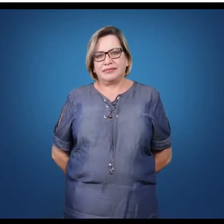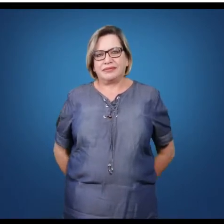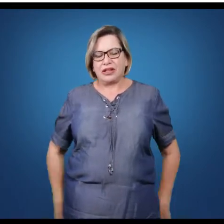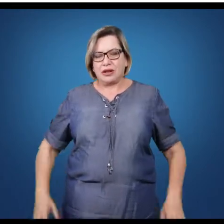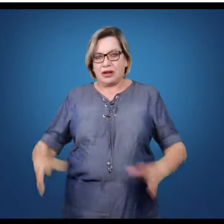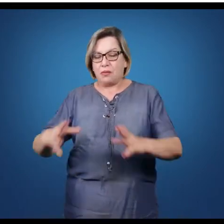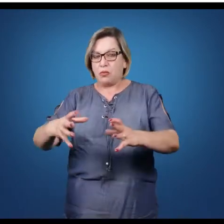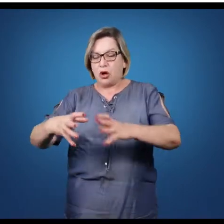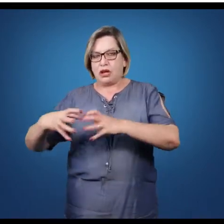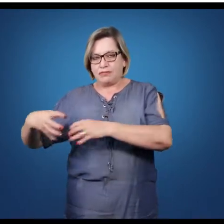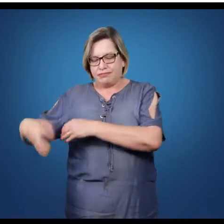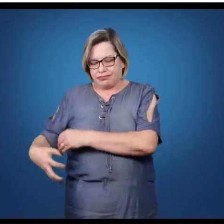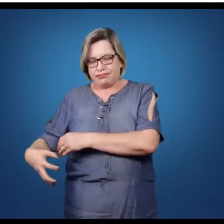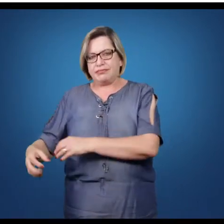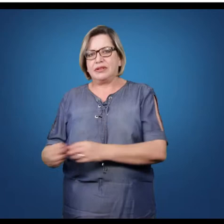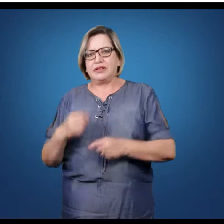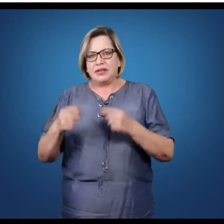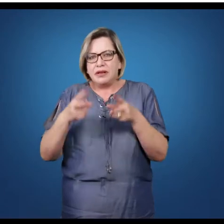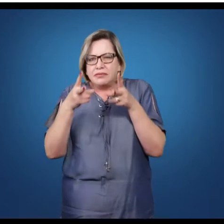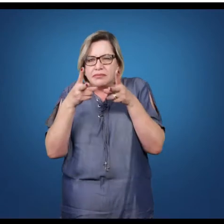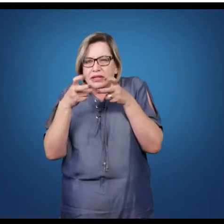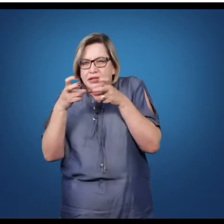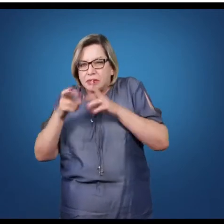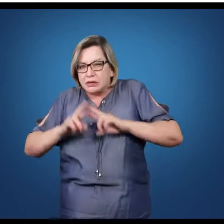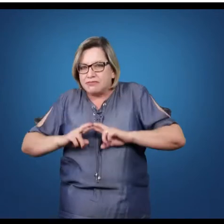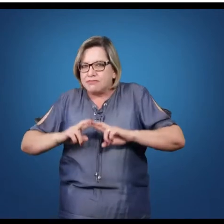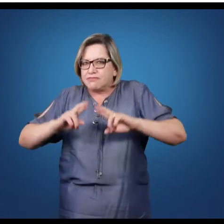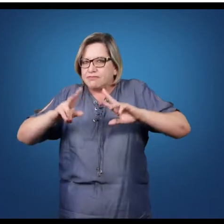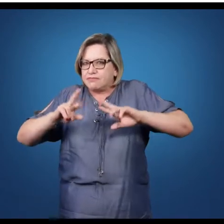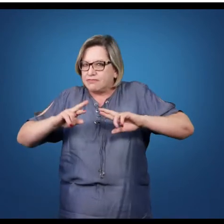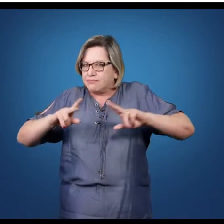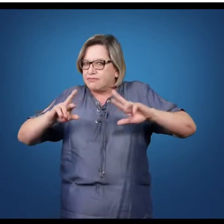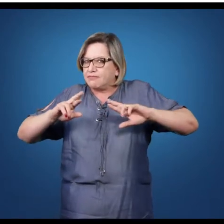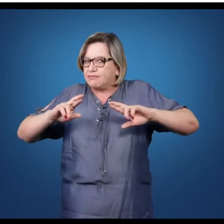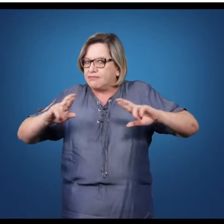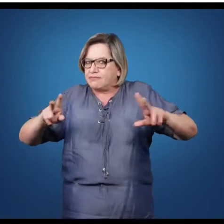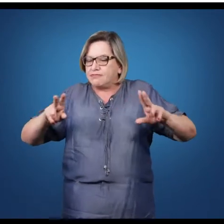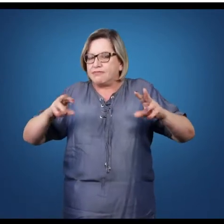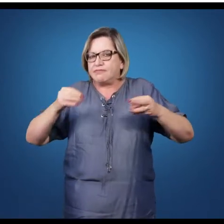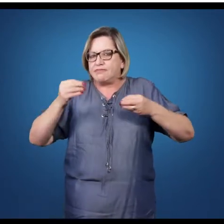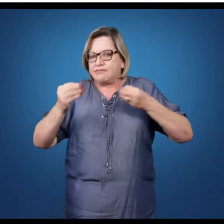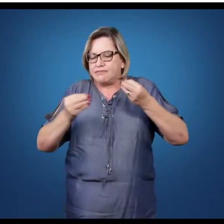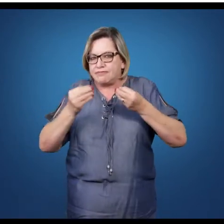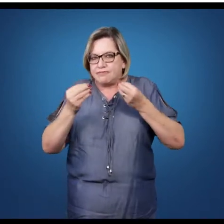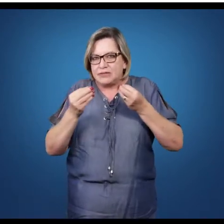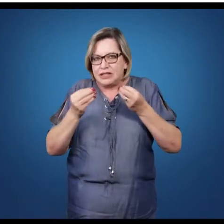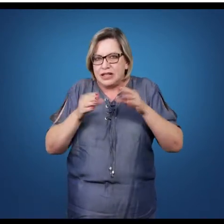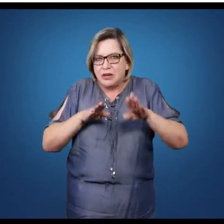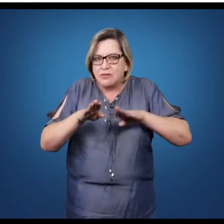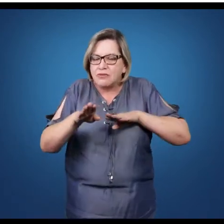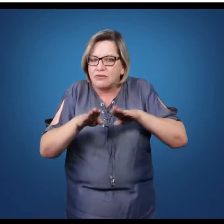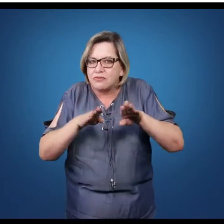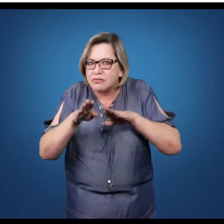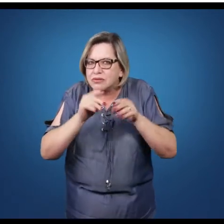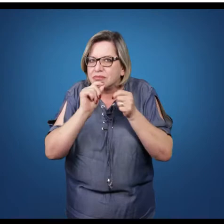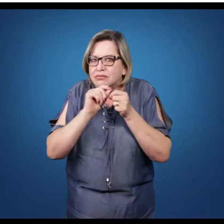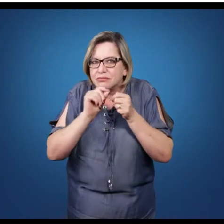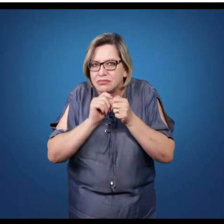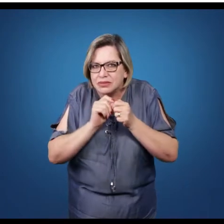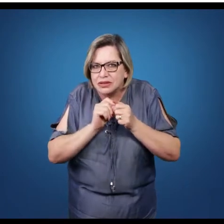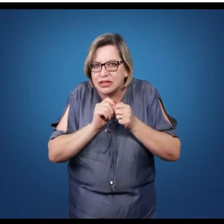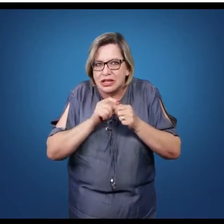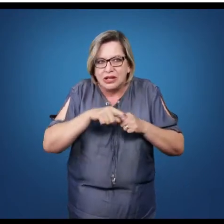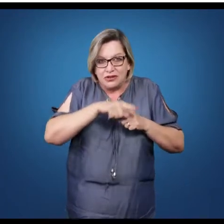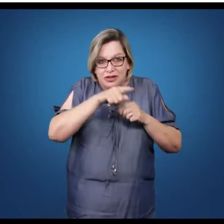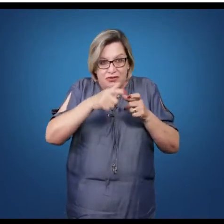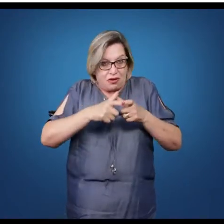Segura a bola. Então, olha, perceberam a diversidade de movimentos que a gente trabalhou. E aí